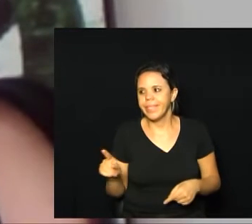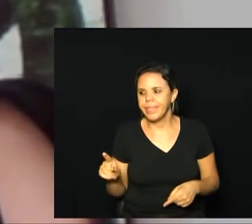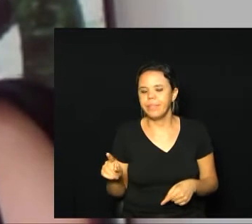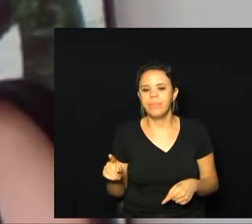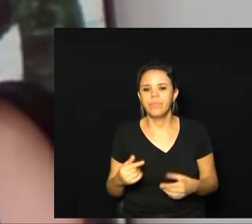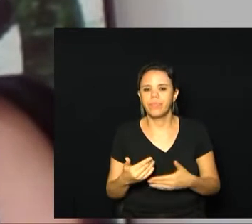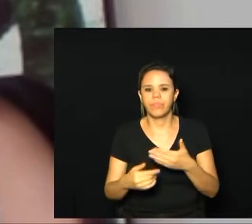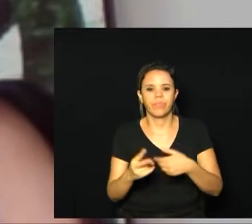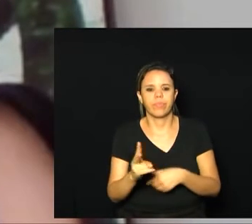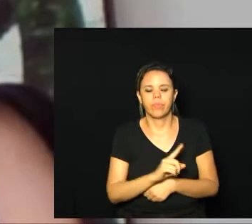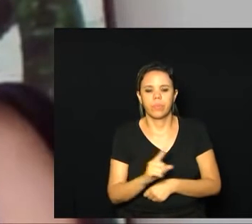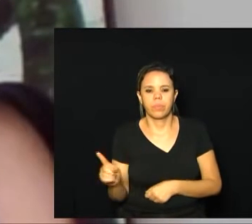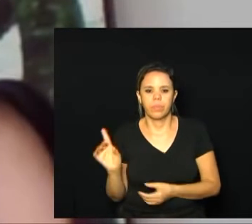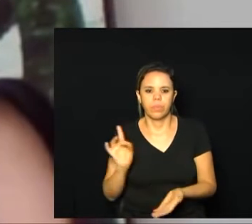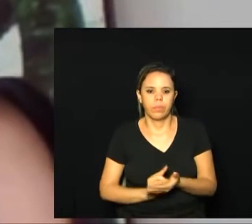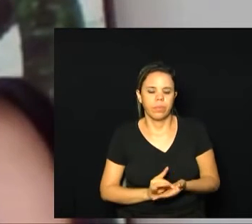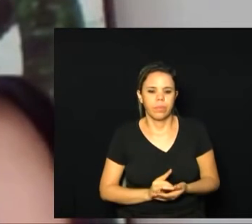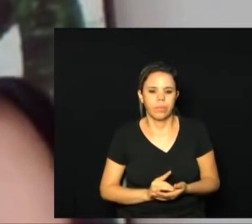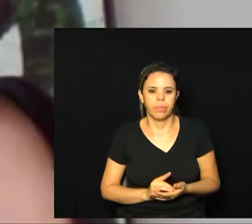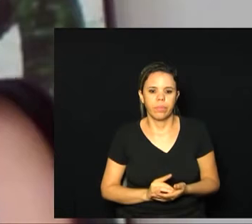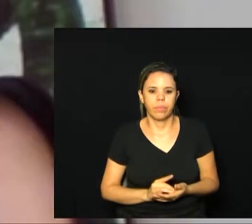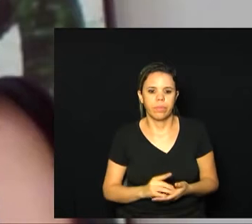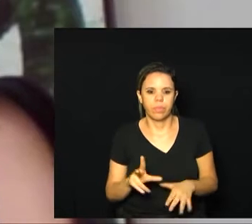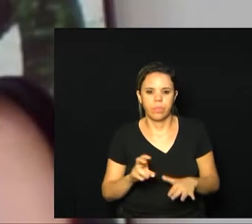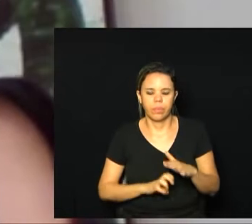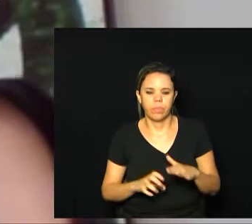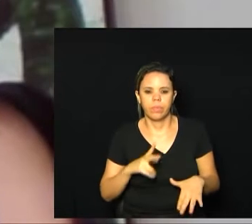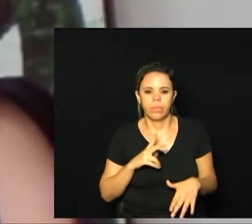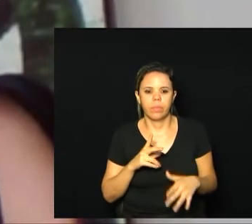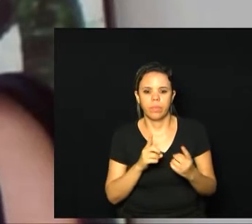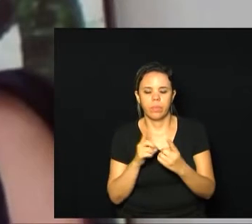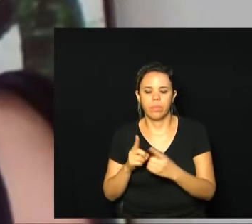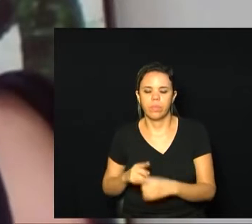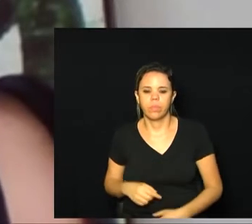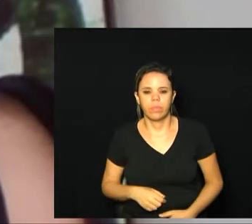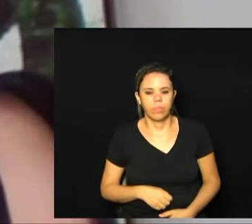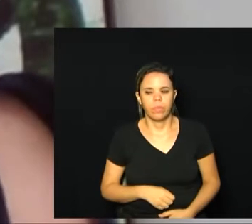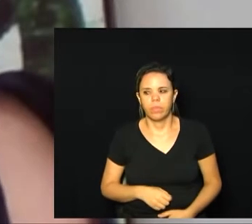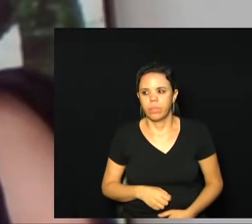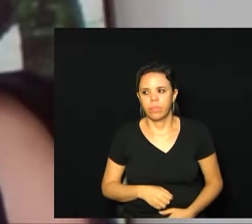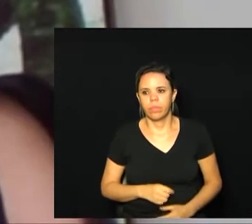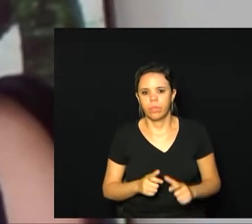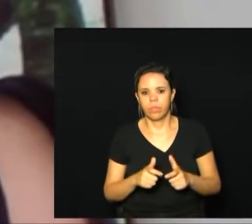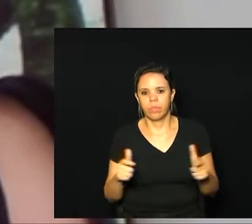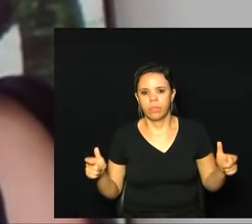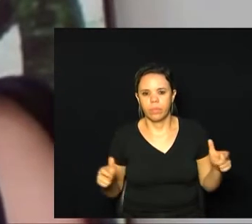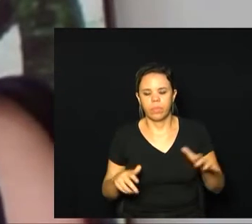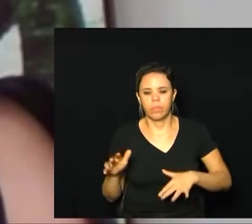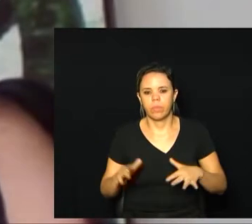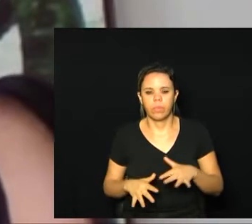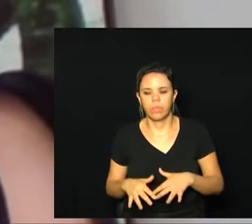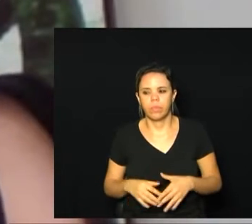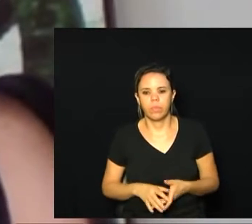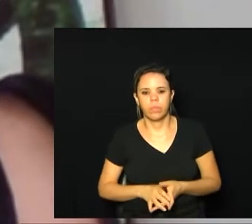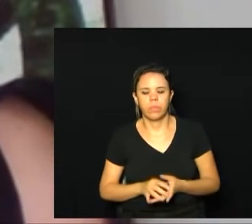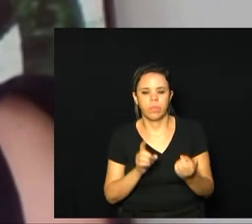para frente, né? Porque, de fato, quando você tem a privatização de muitos dos serviços, os serviços, na maioria das vezes, ele é